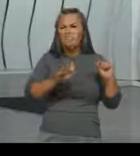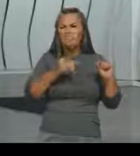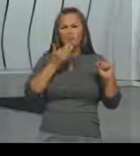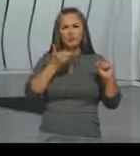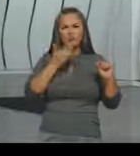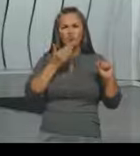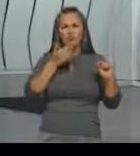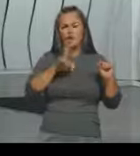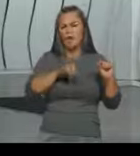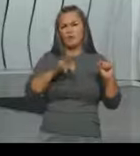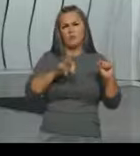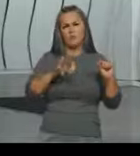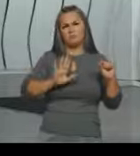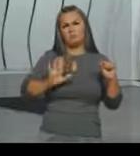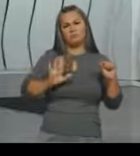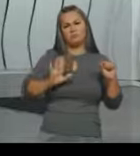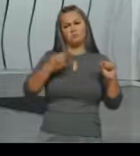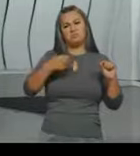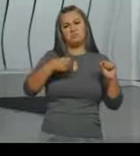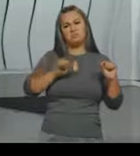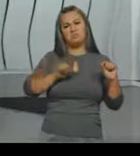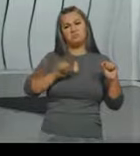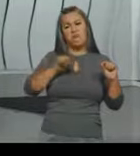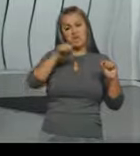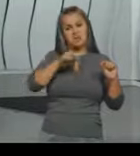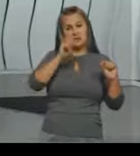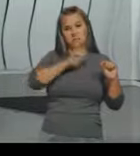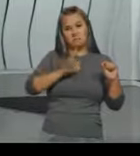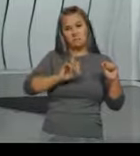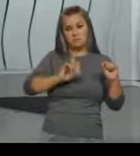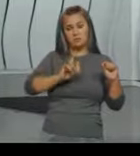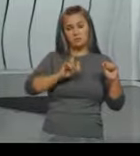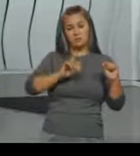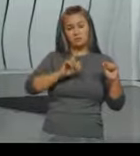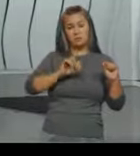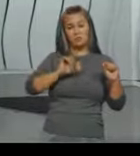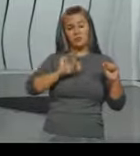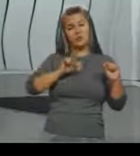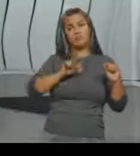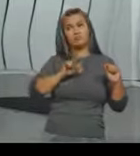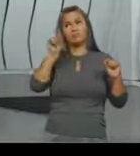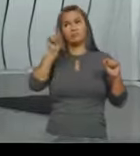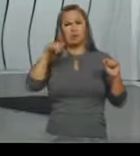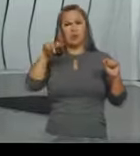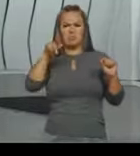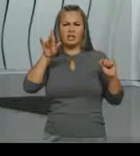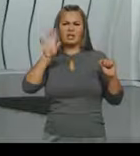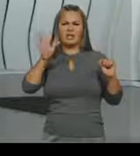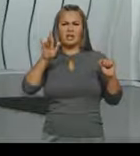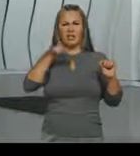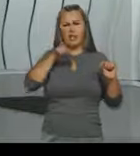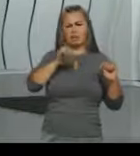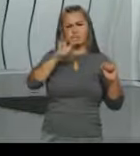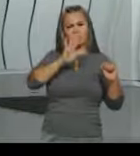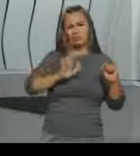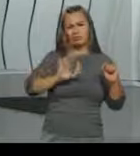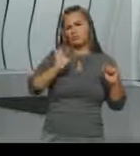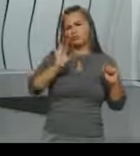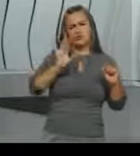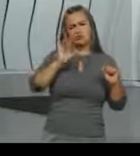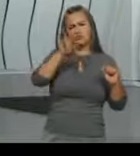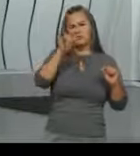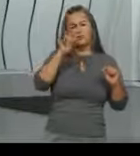arquitetura, quem sabe você vai para outro país e o pessoal usa isso. Era bom para você saber isso aqui, ok? No mais, são só